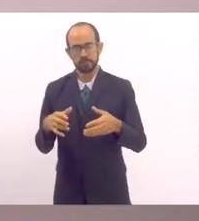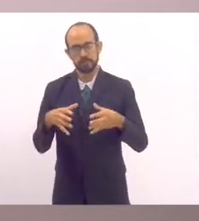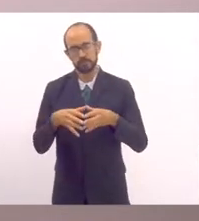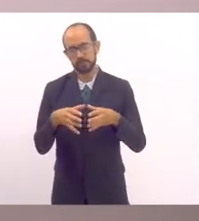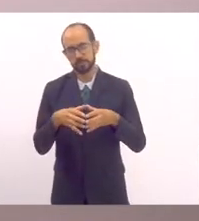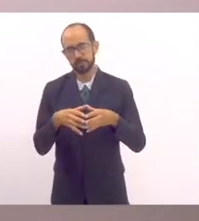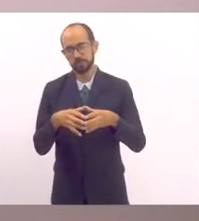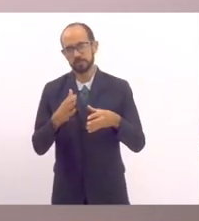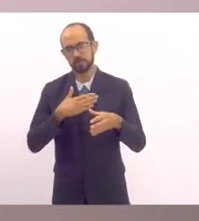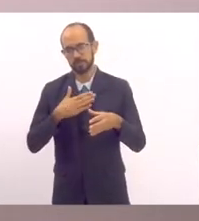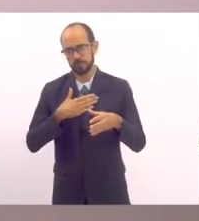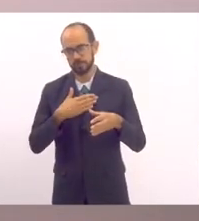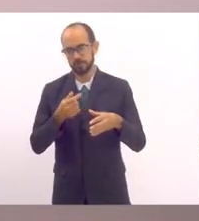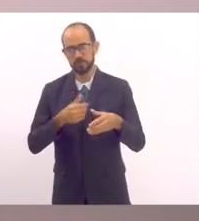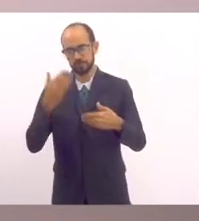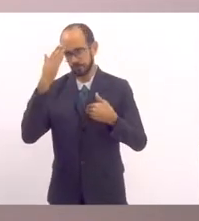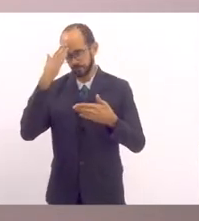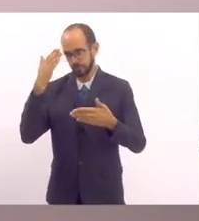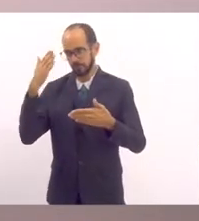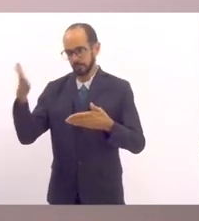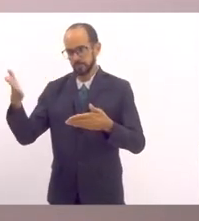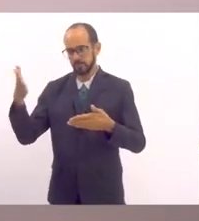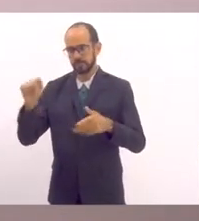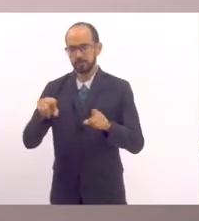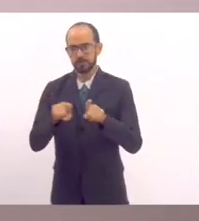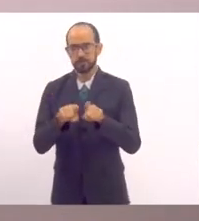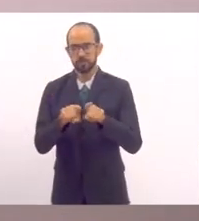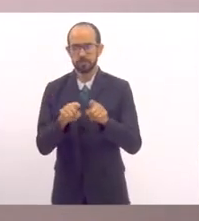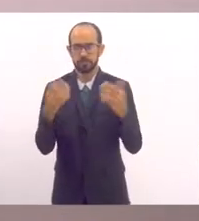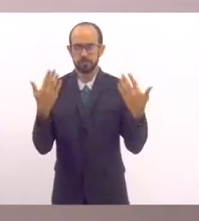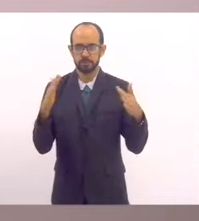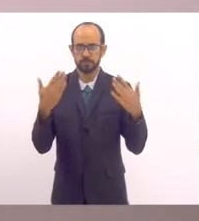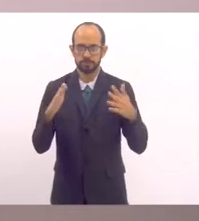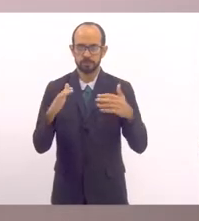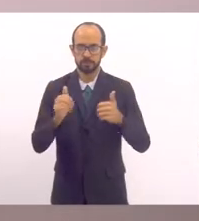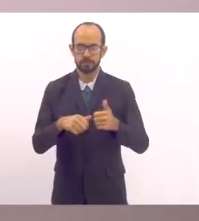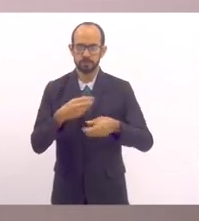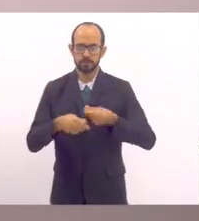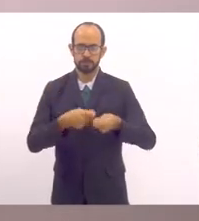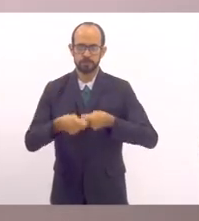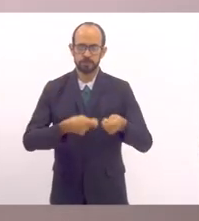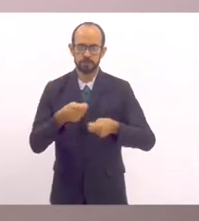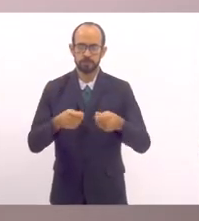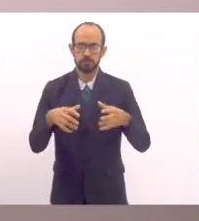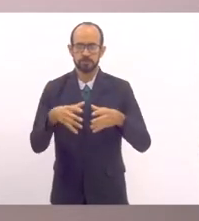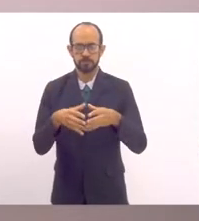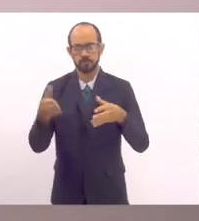Mas agradecer a Vossa Excelência e parabenizá-la pela condução dessa comissão. Muito obrigada.